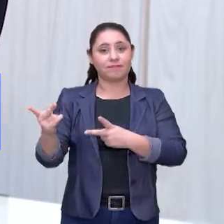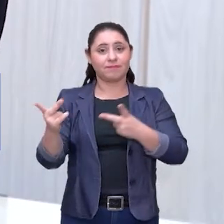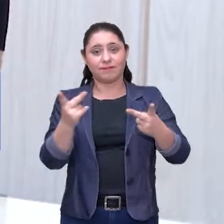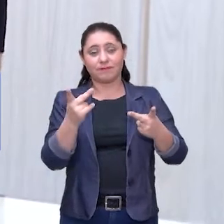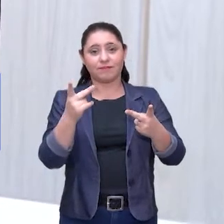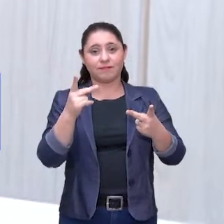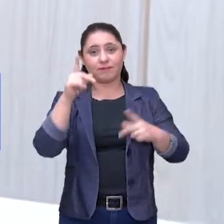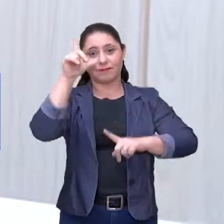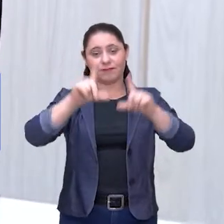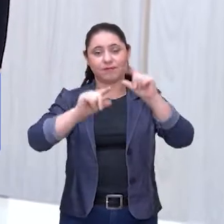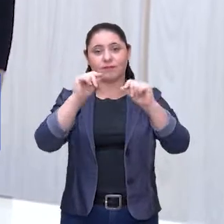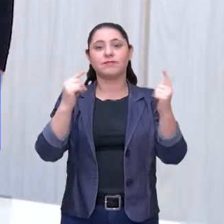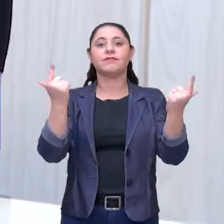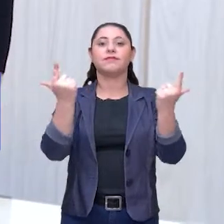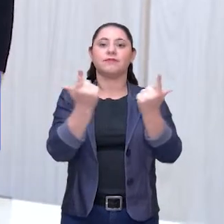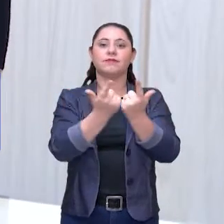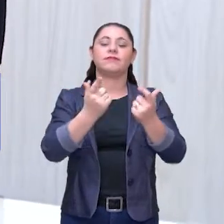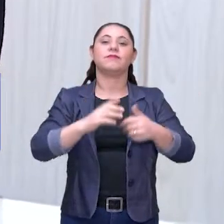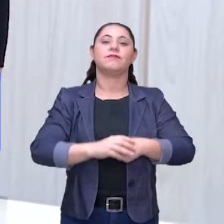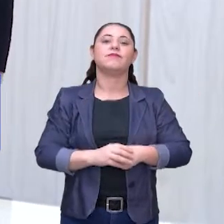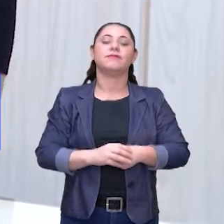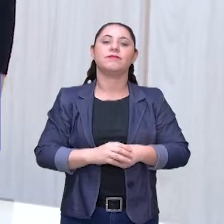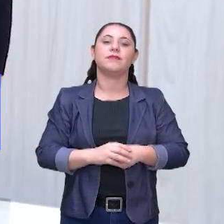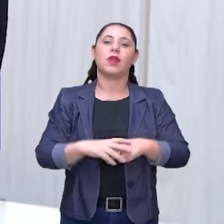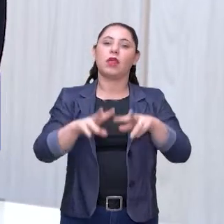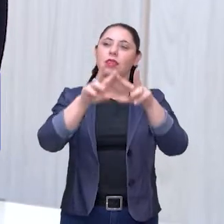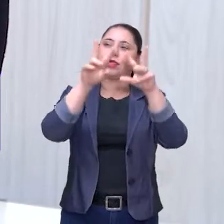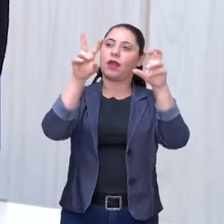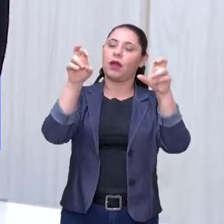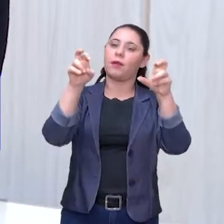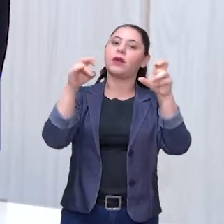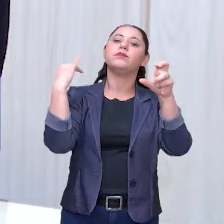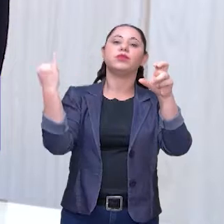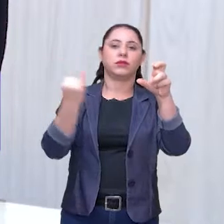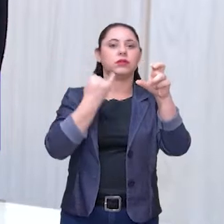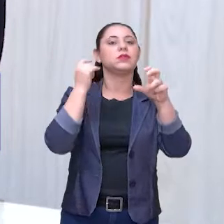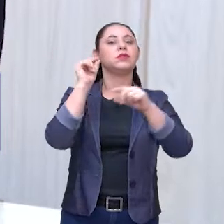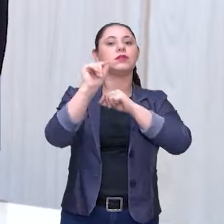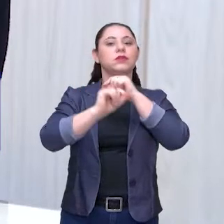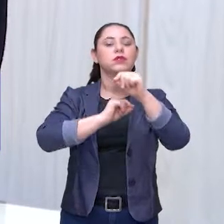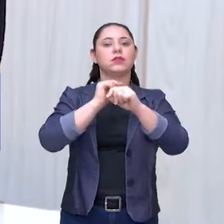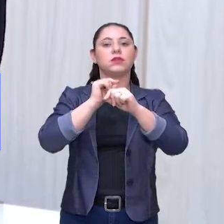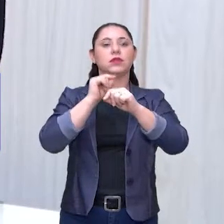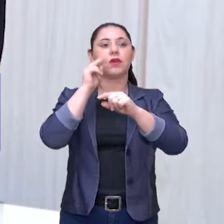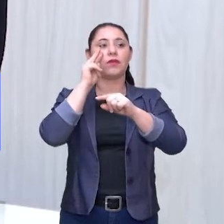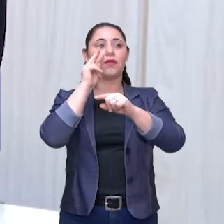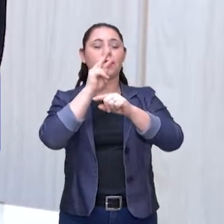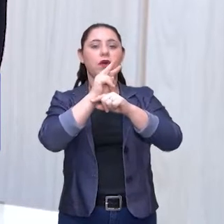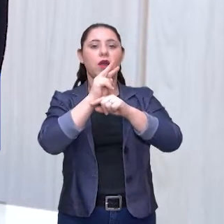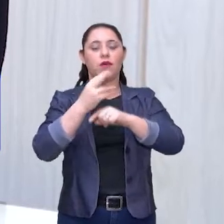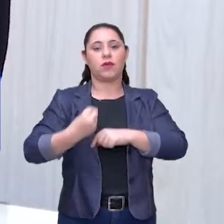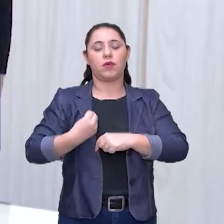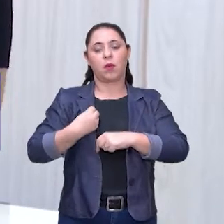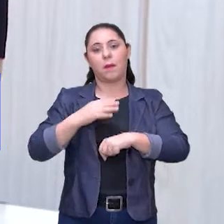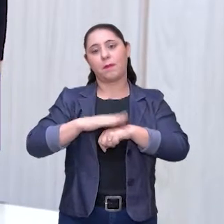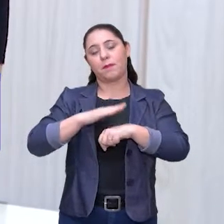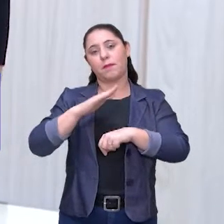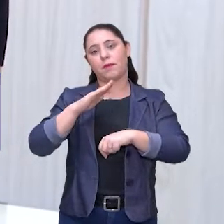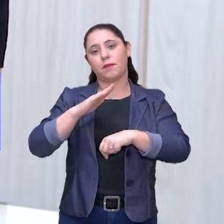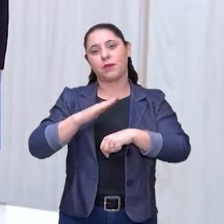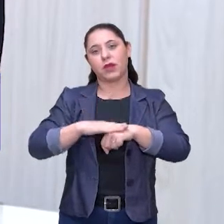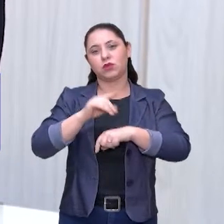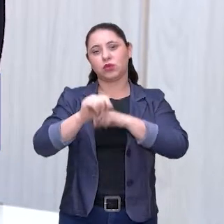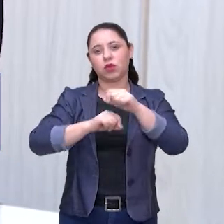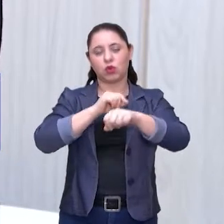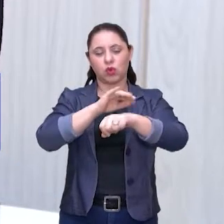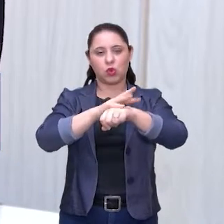o convite da TV Assembleia em falar um assunto tão importante, né, que a gente está vendo cada vez mais,